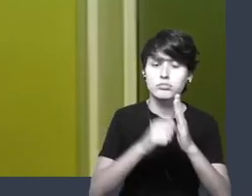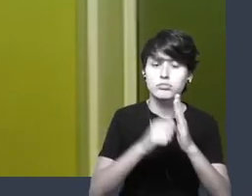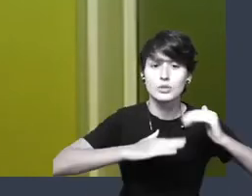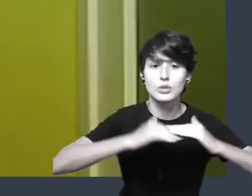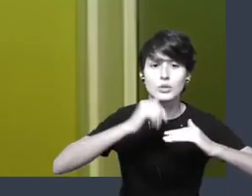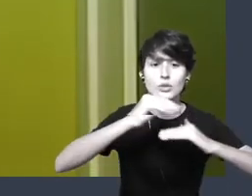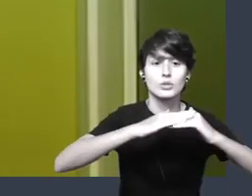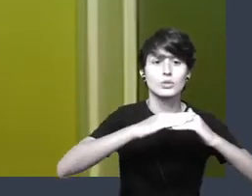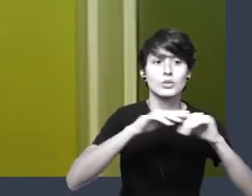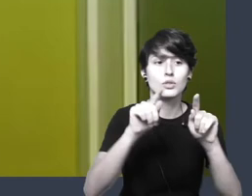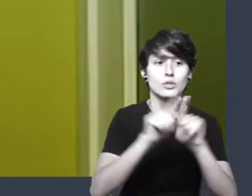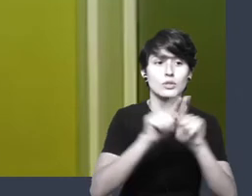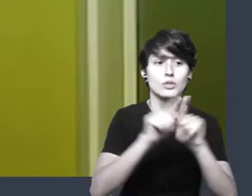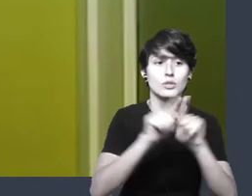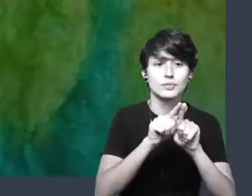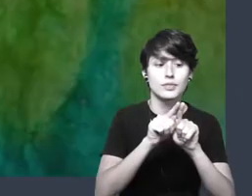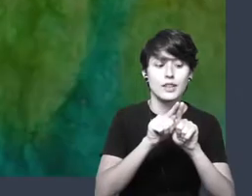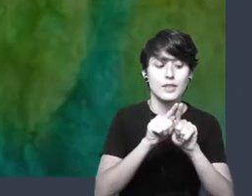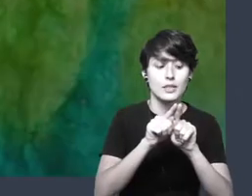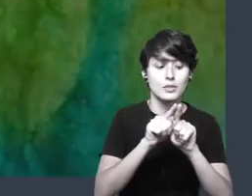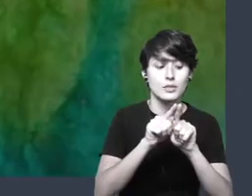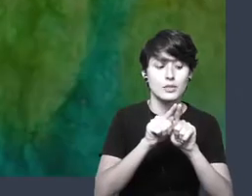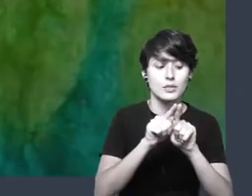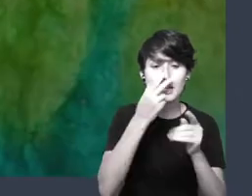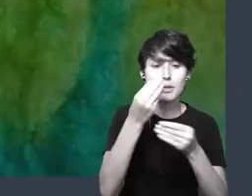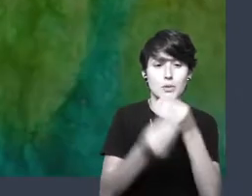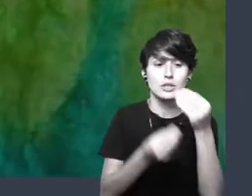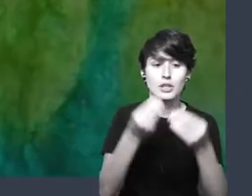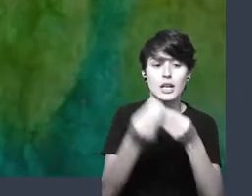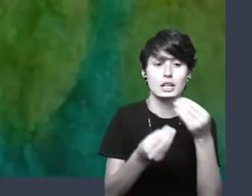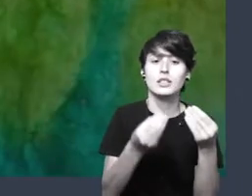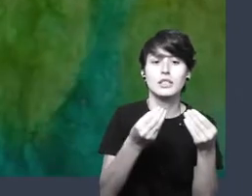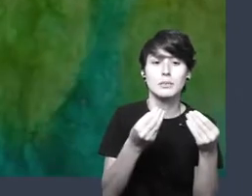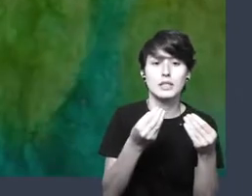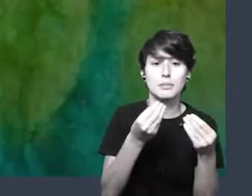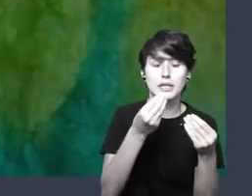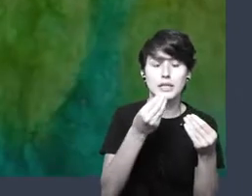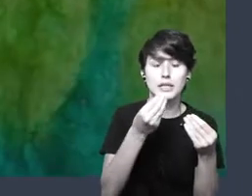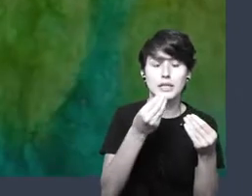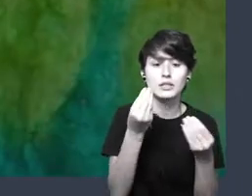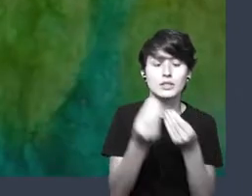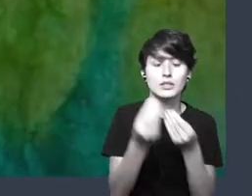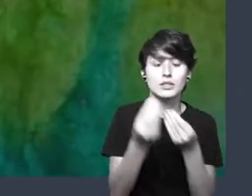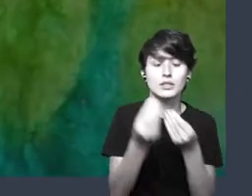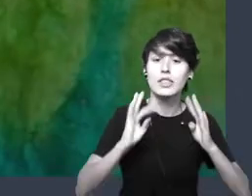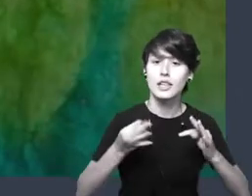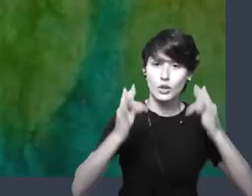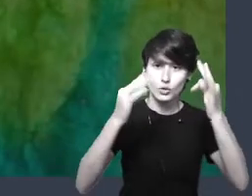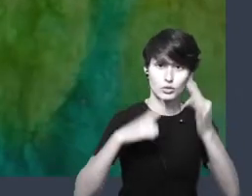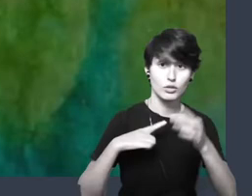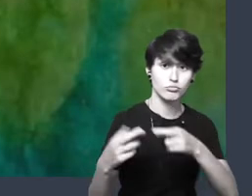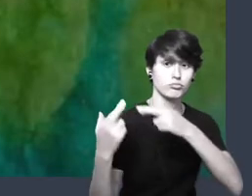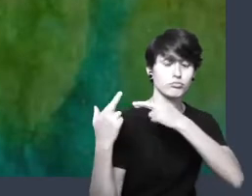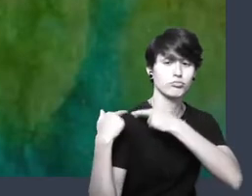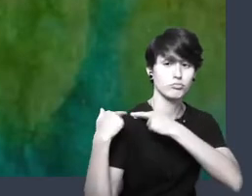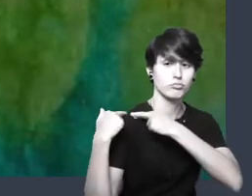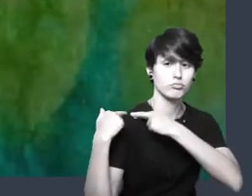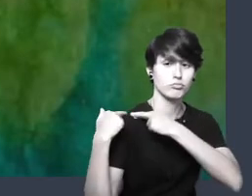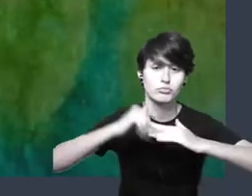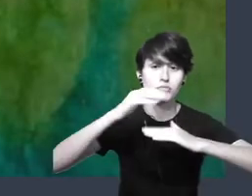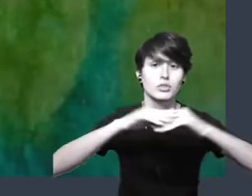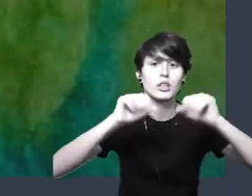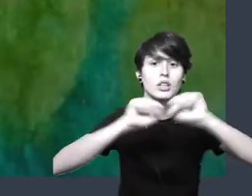Não importa o que aconteça. Como profissionais de tecnologia, é nossa responsabilidade construir sistemas que